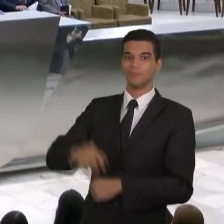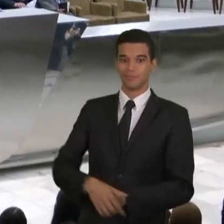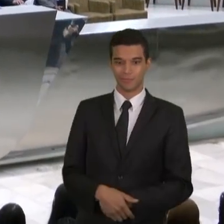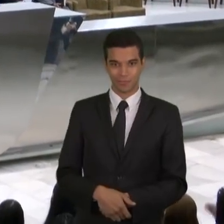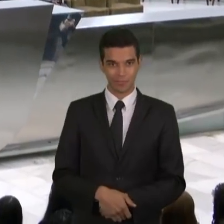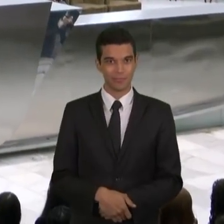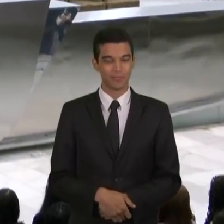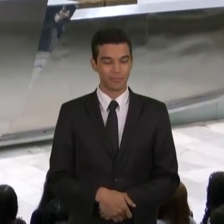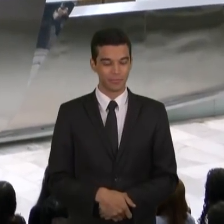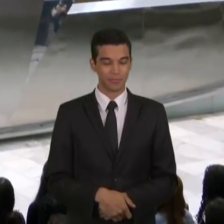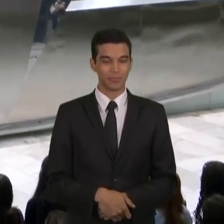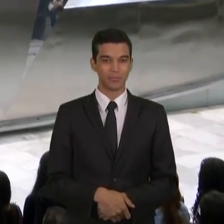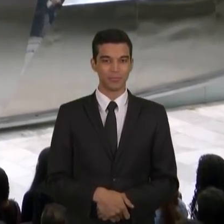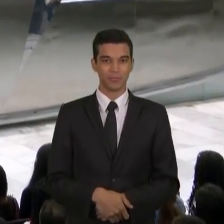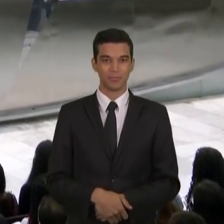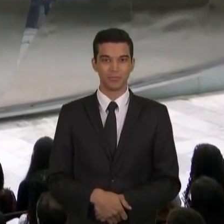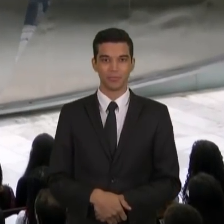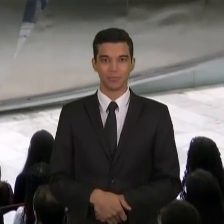é